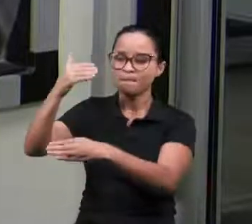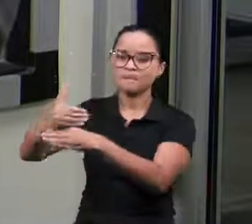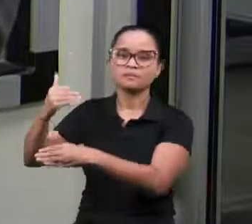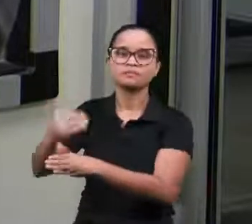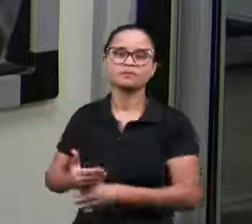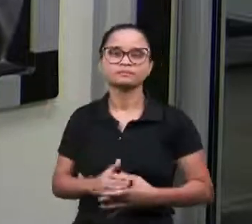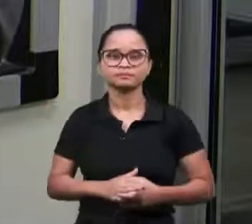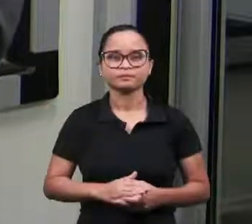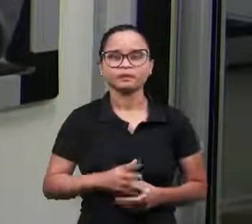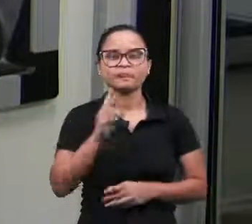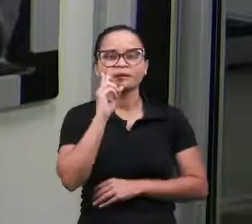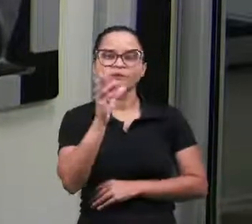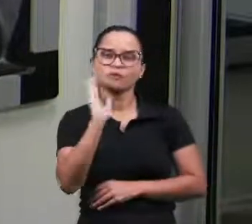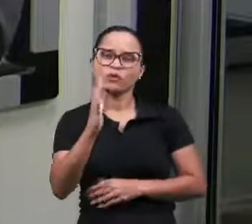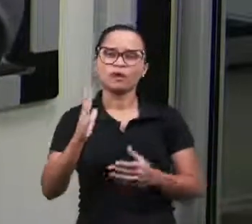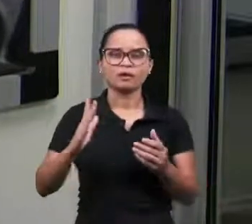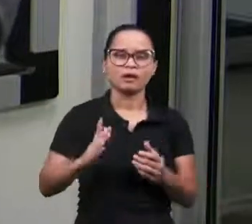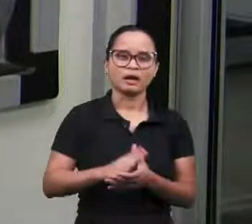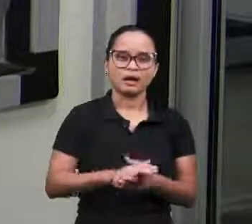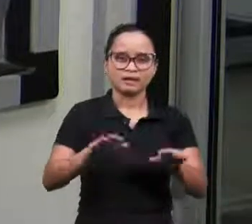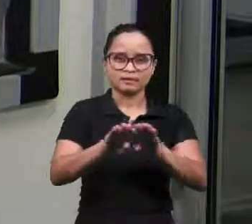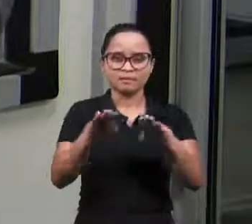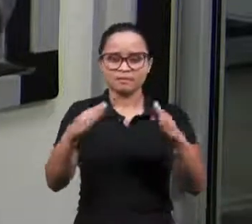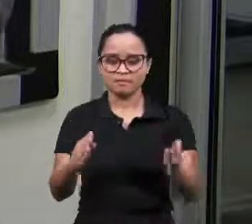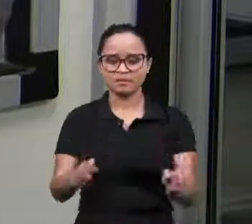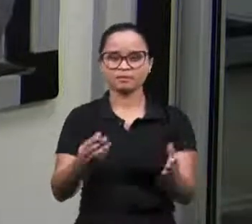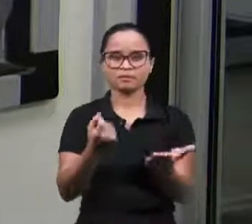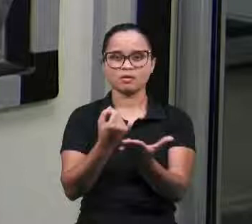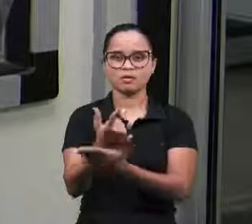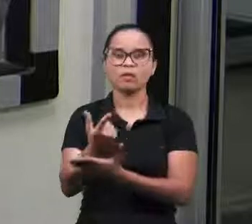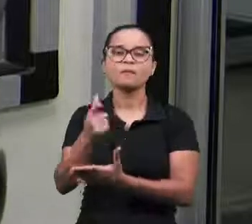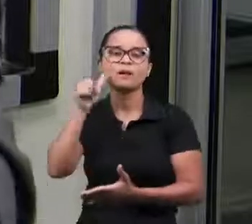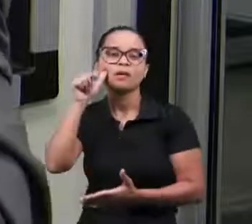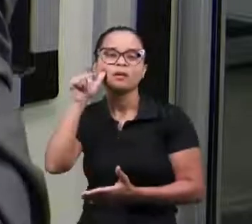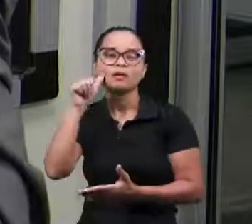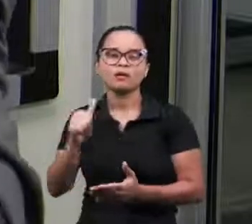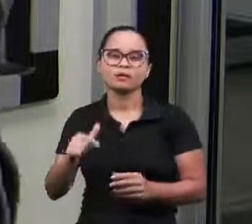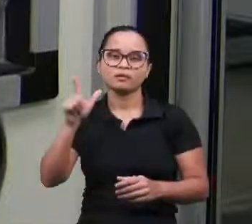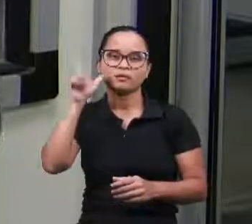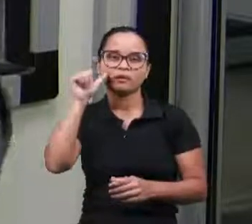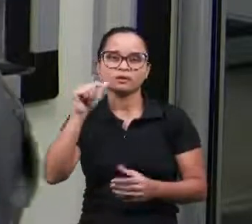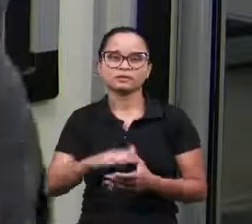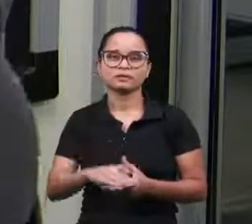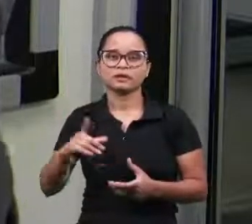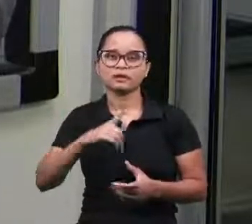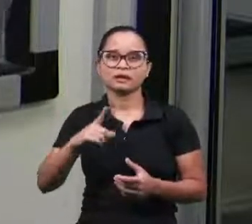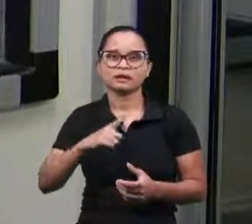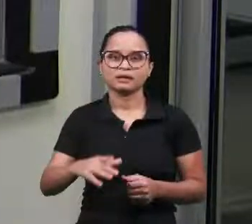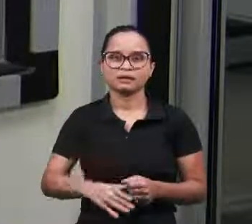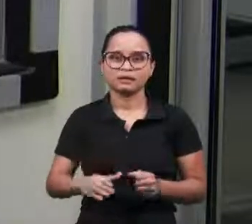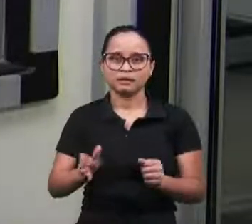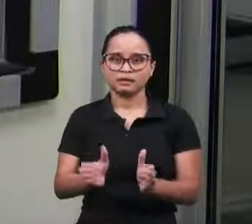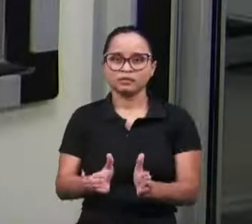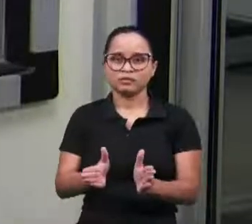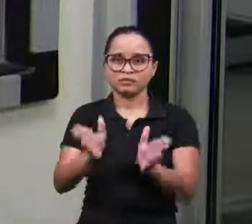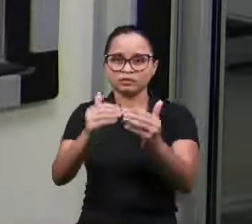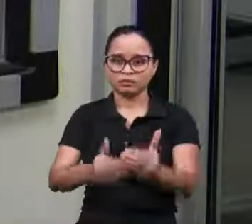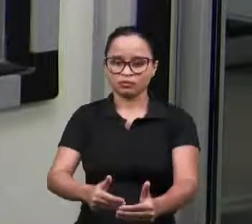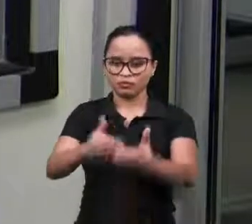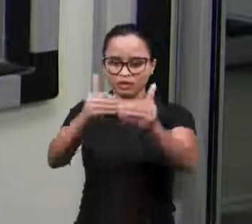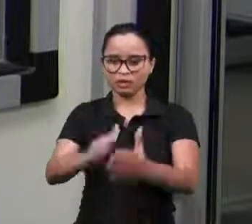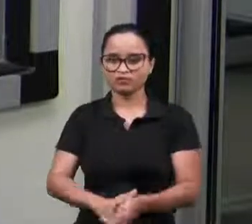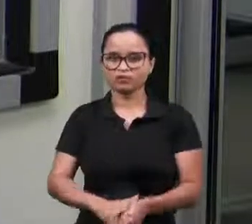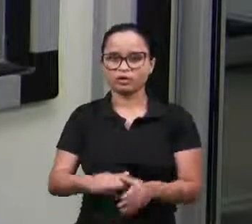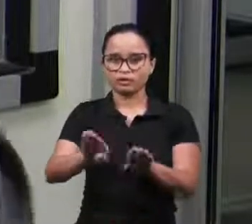compra em algumas dessas lojas que vendem, né? Vem dentro de uma caixa, você abre a caixa e sai montando, né?